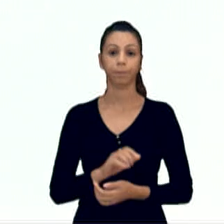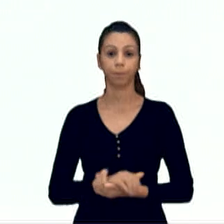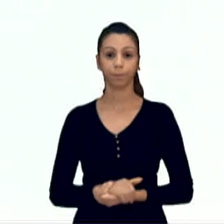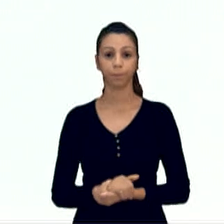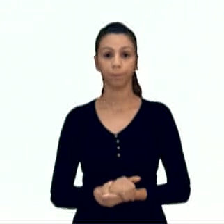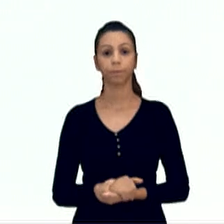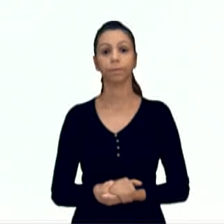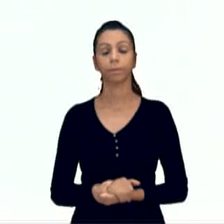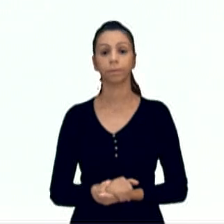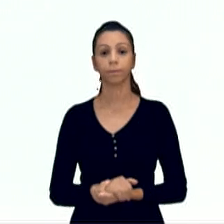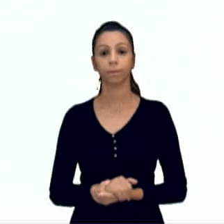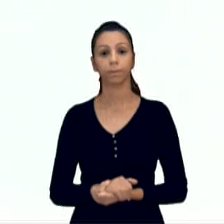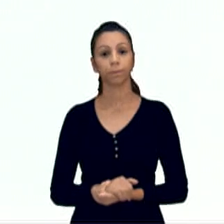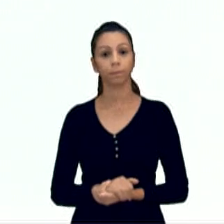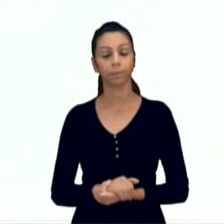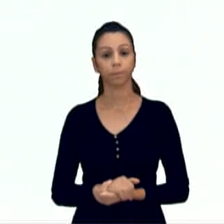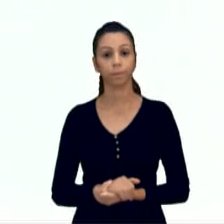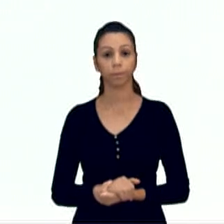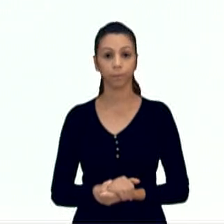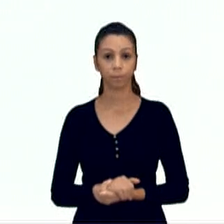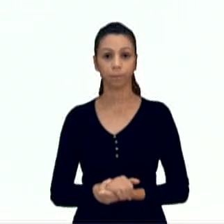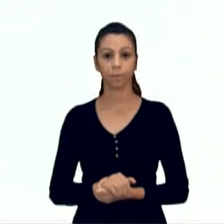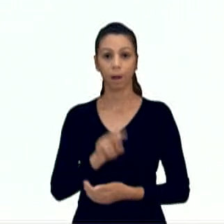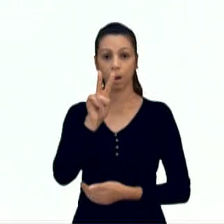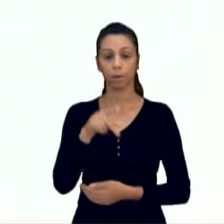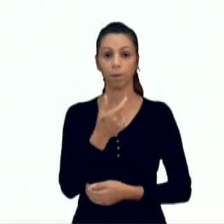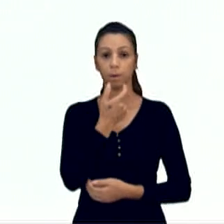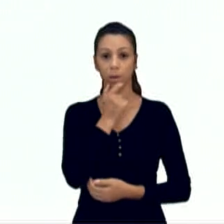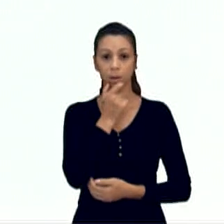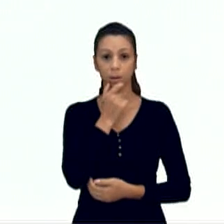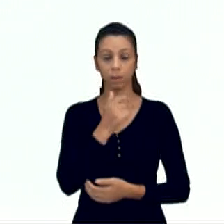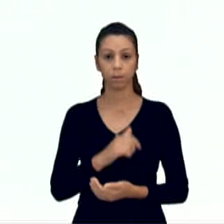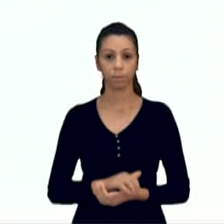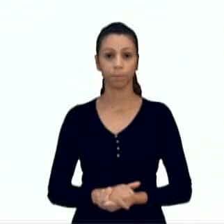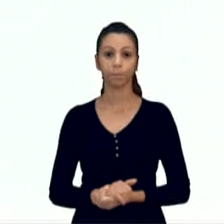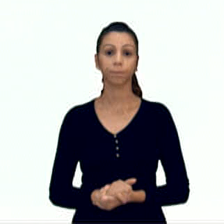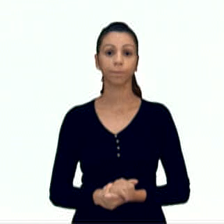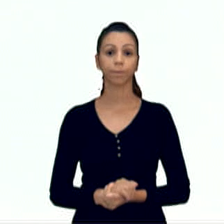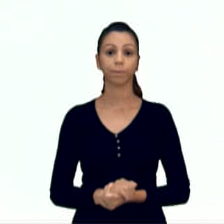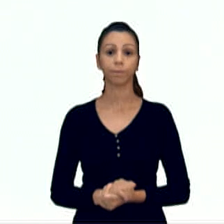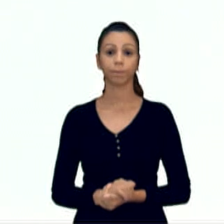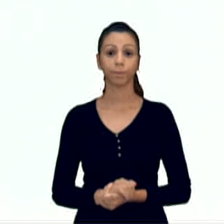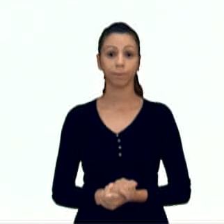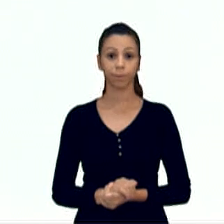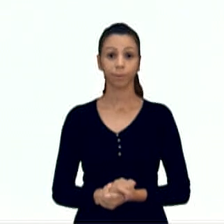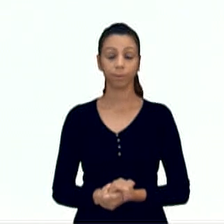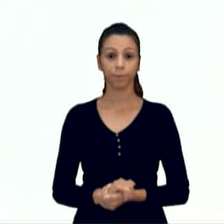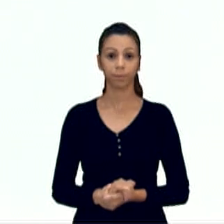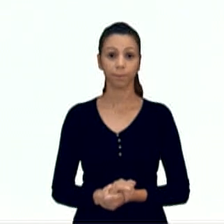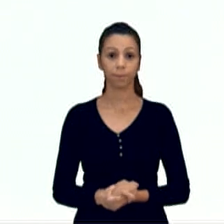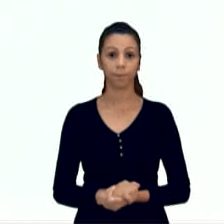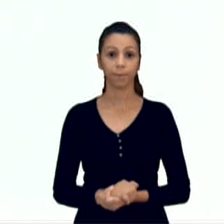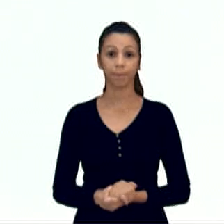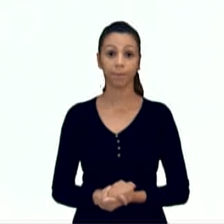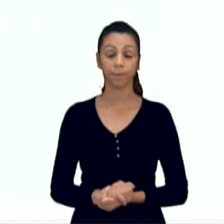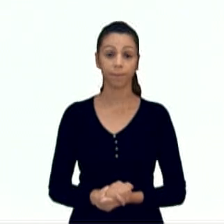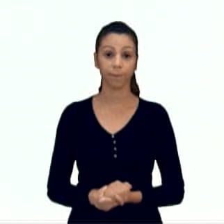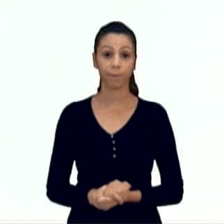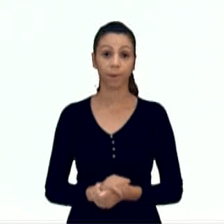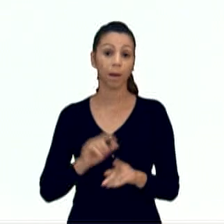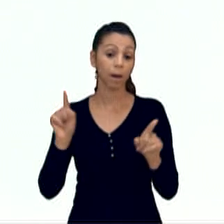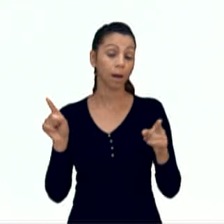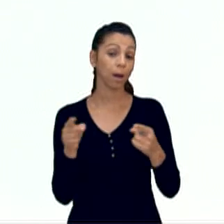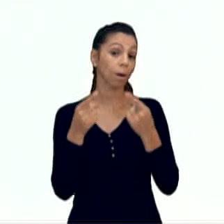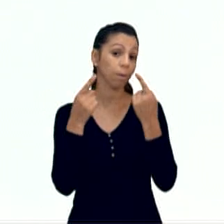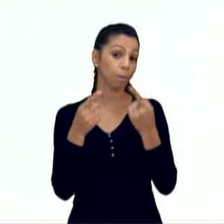her. Starts to whistle as they crosses the street. Seems embarrassed to be there. É uma música do